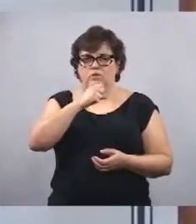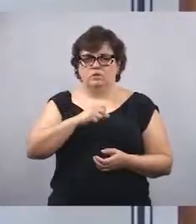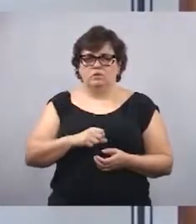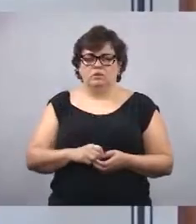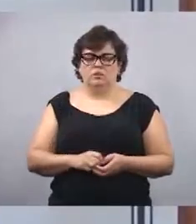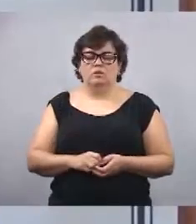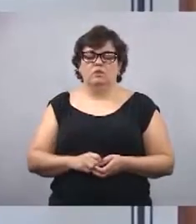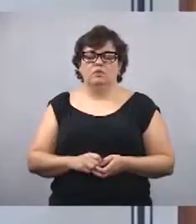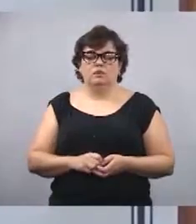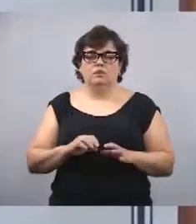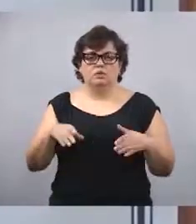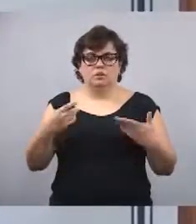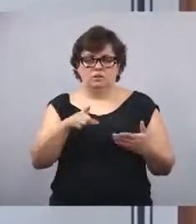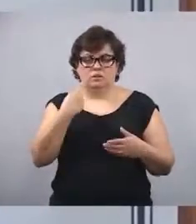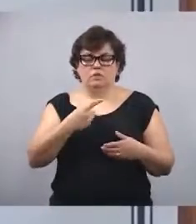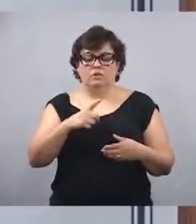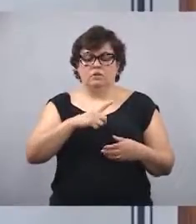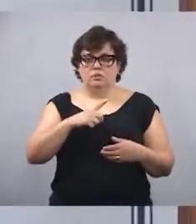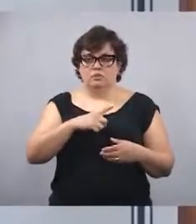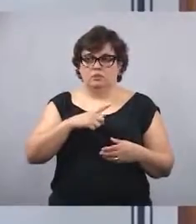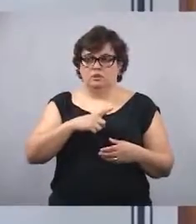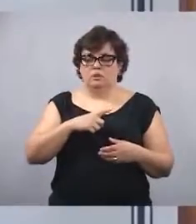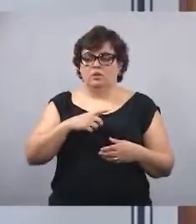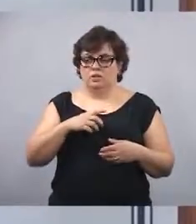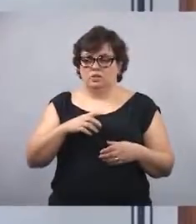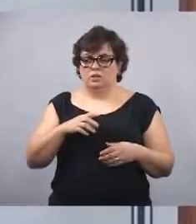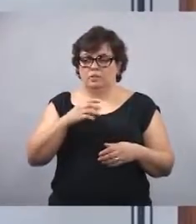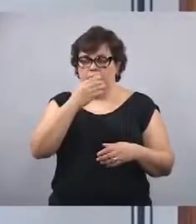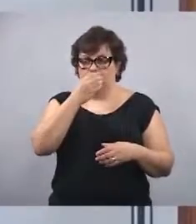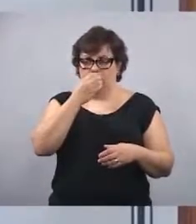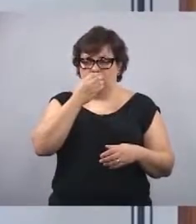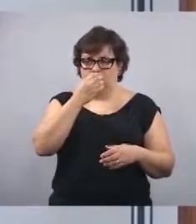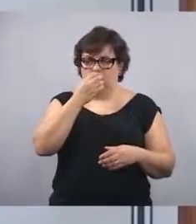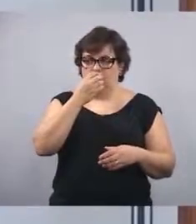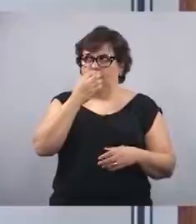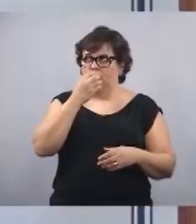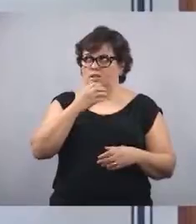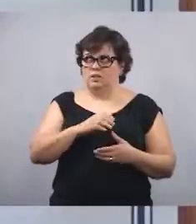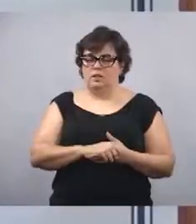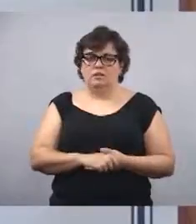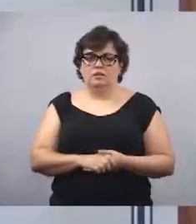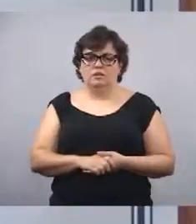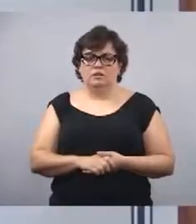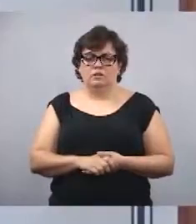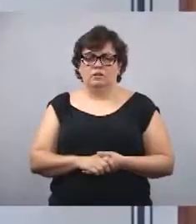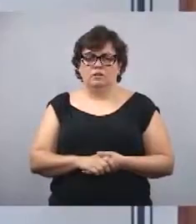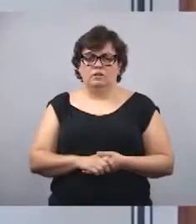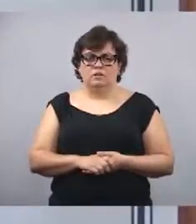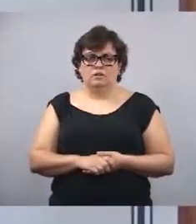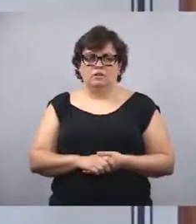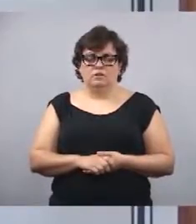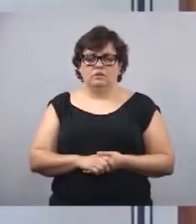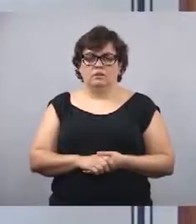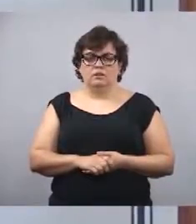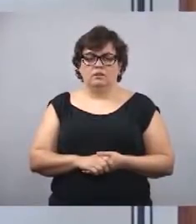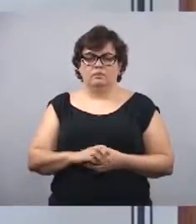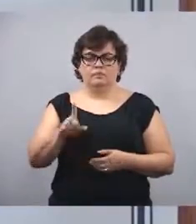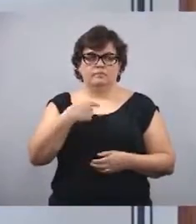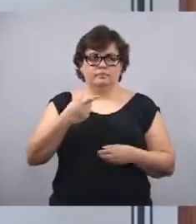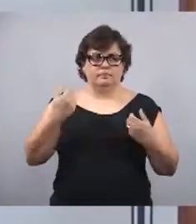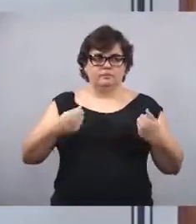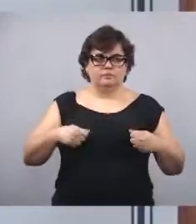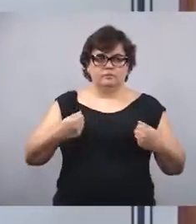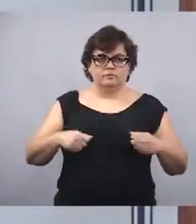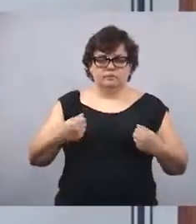coleta seletiva. No entanto, como a solução temporária, nós precisamos